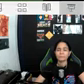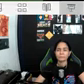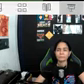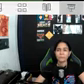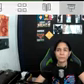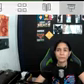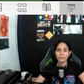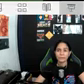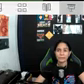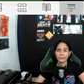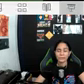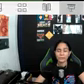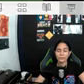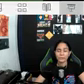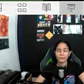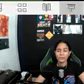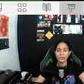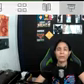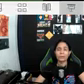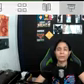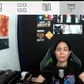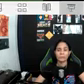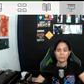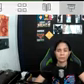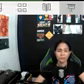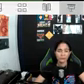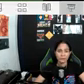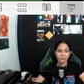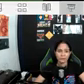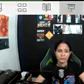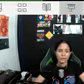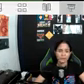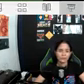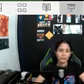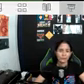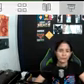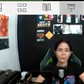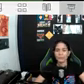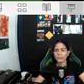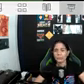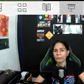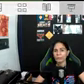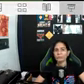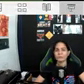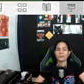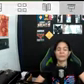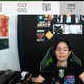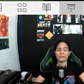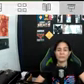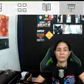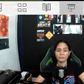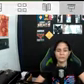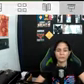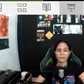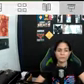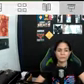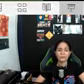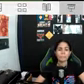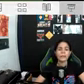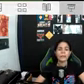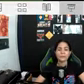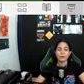Agora, com essa questão do Covid, muitas situações de estudo controle, procedimento cego estão